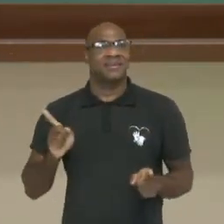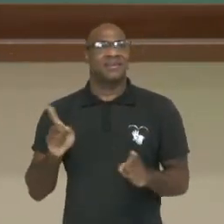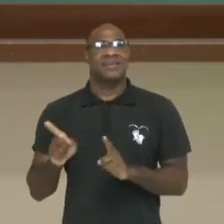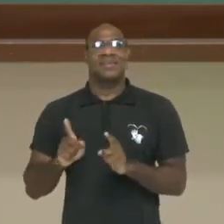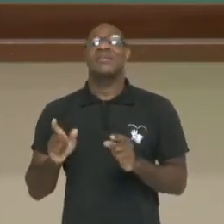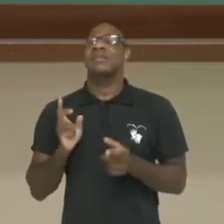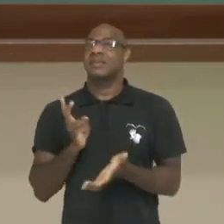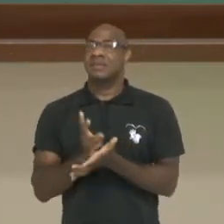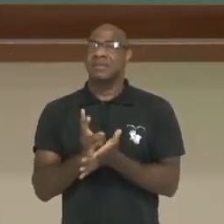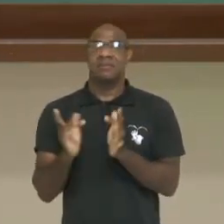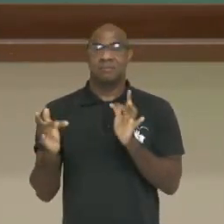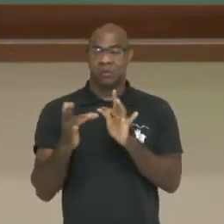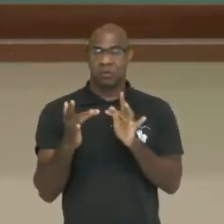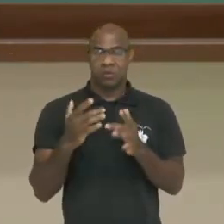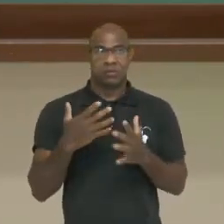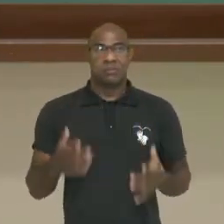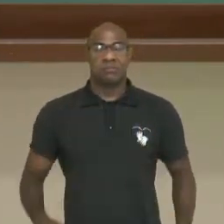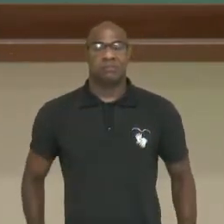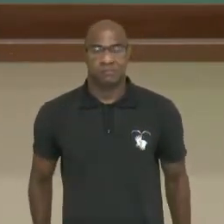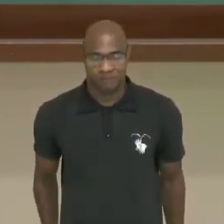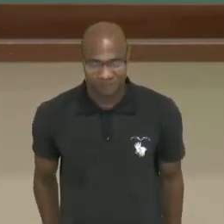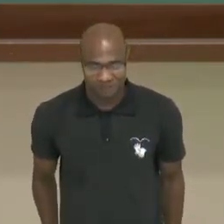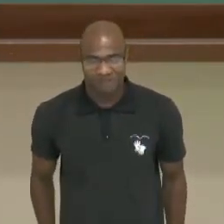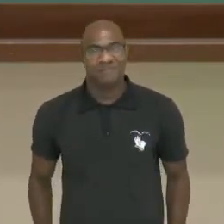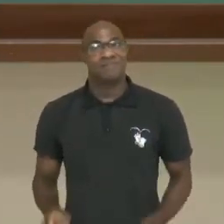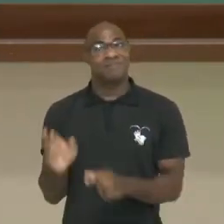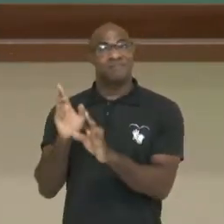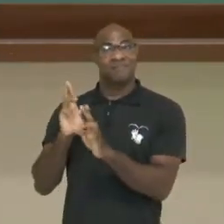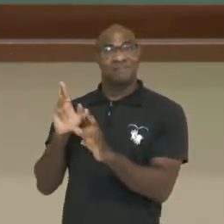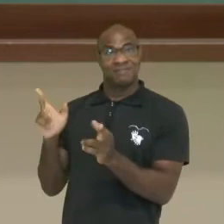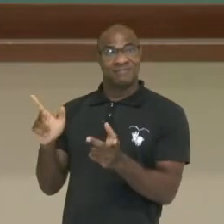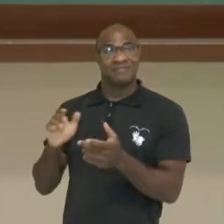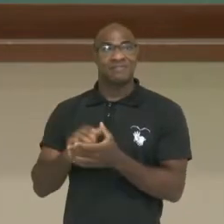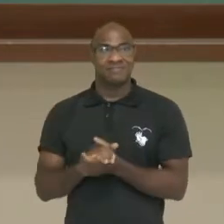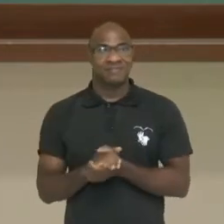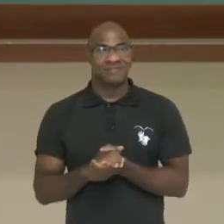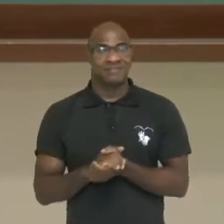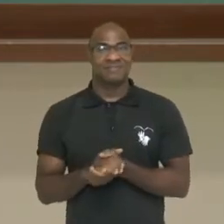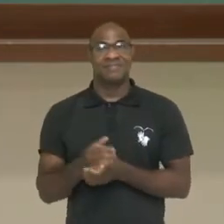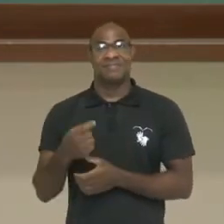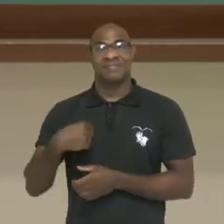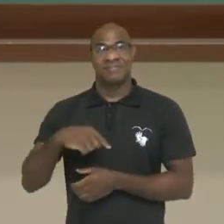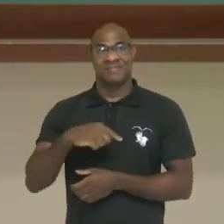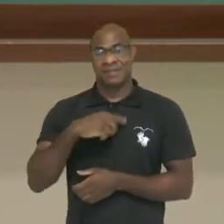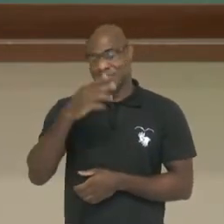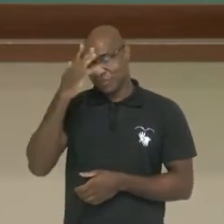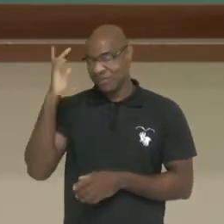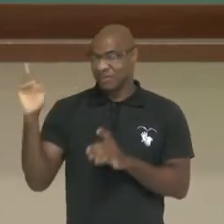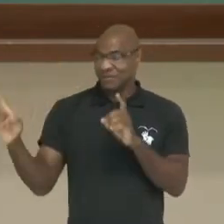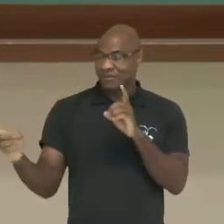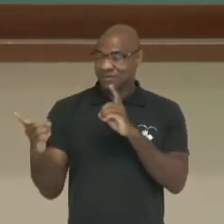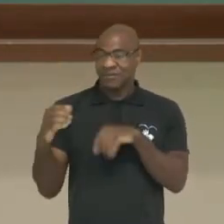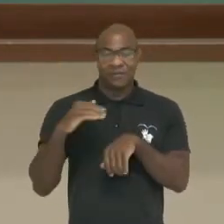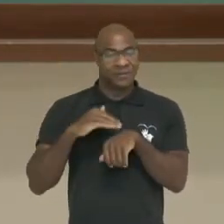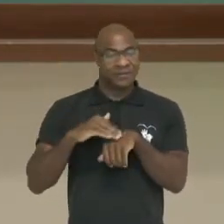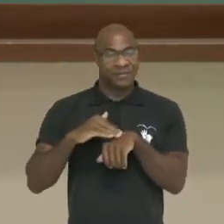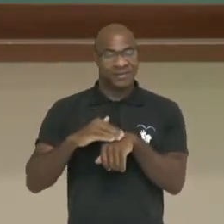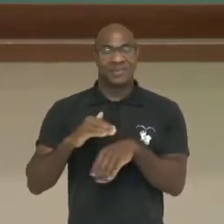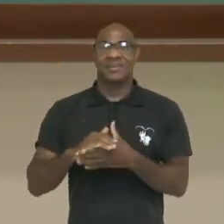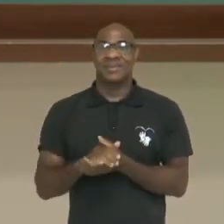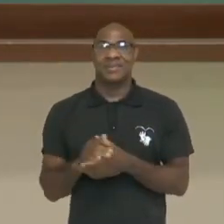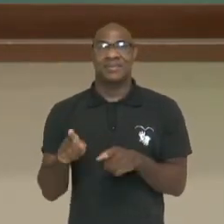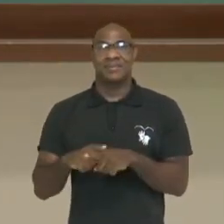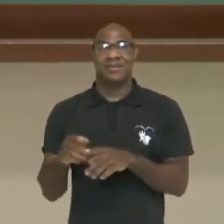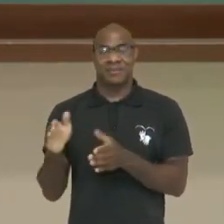físico, é um sinal de respeito, né? A pessoa com quem nós vamos conversar, no caso, lutar,